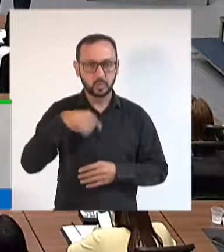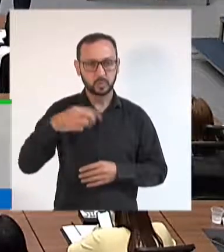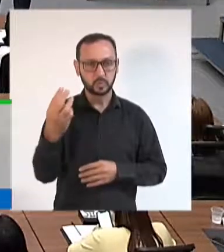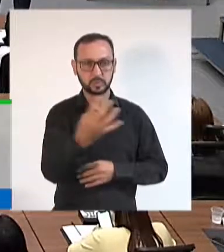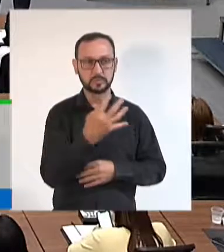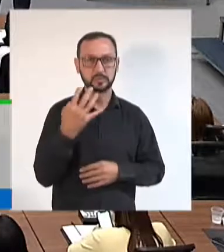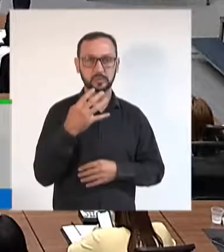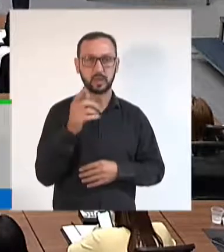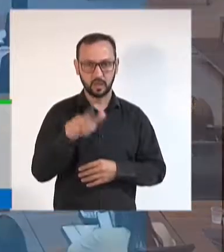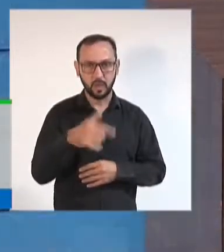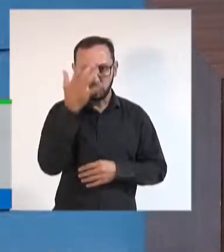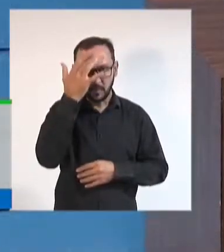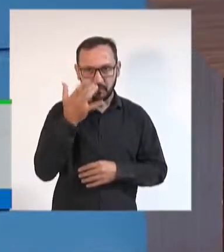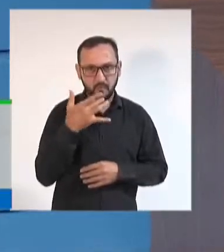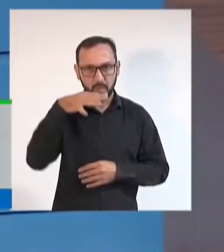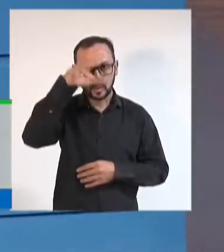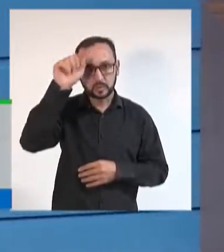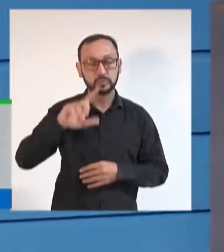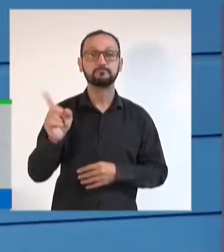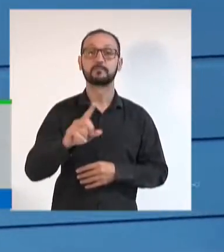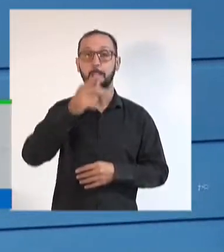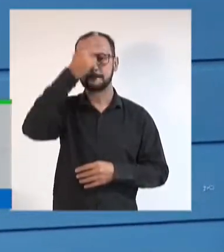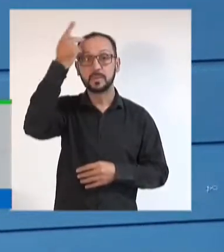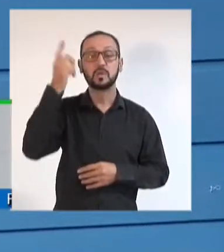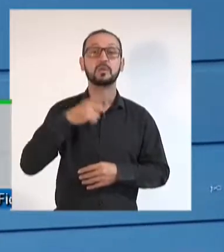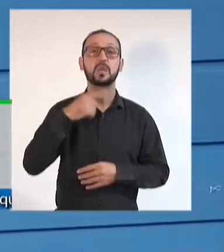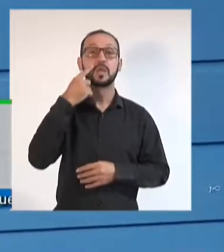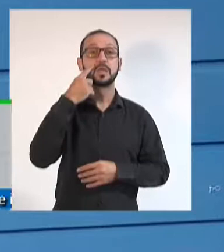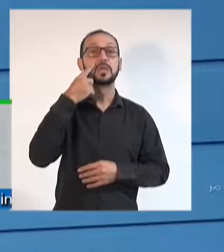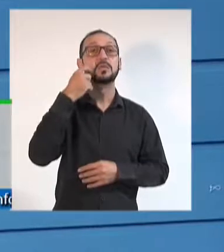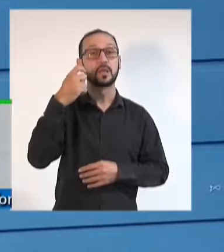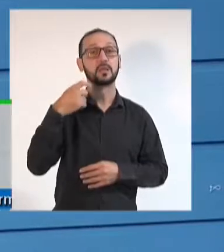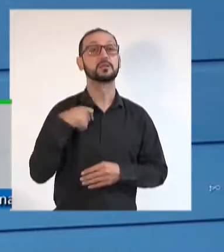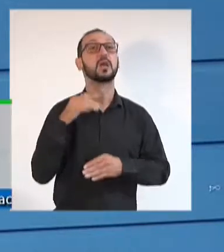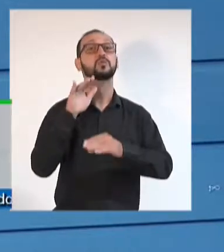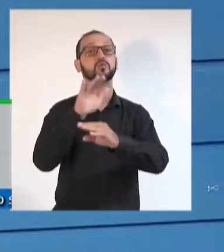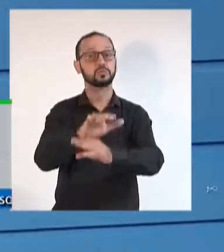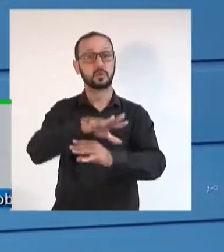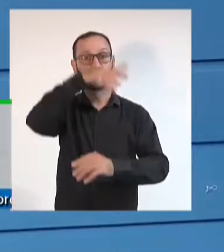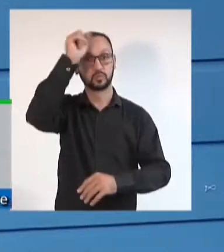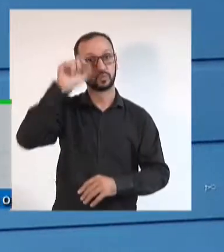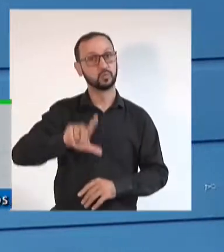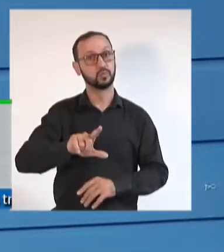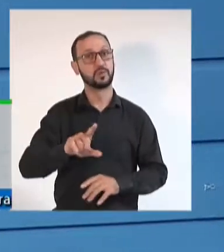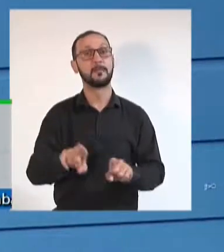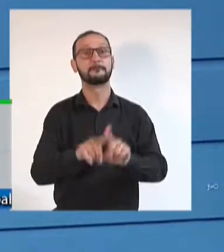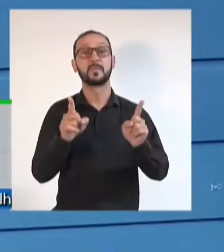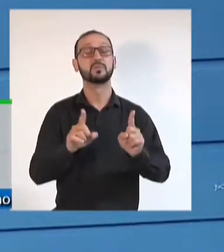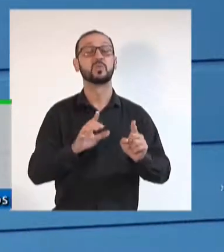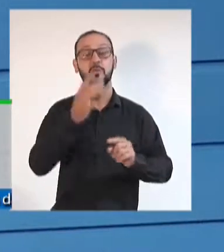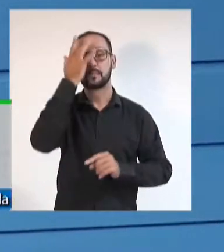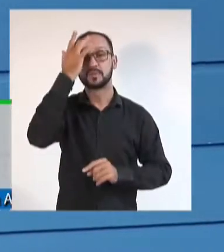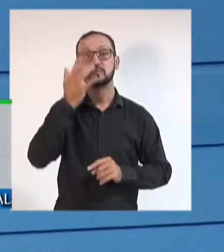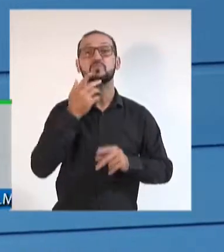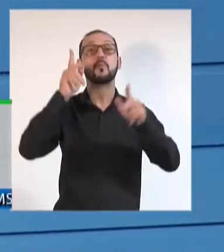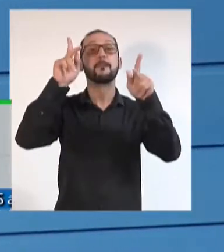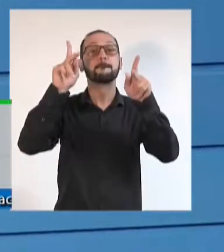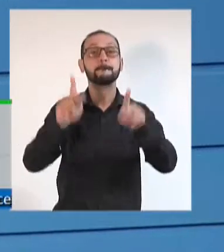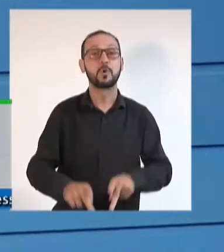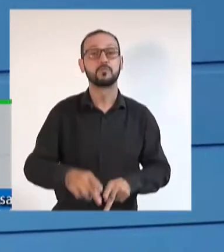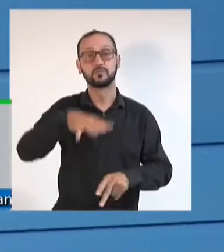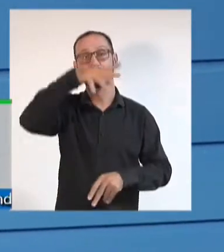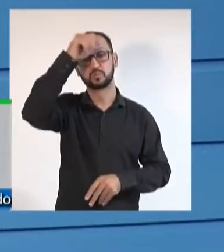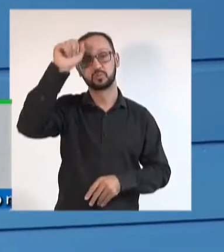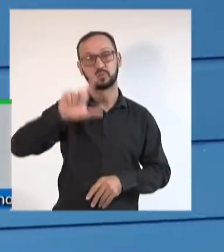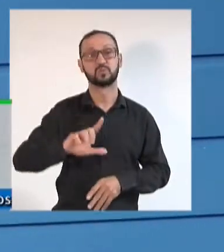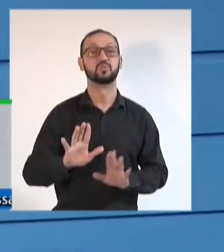Sul? Não, isso aqui são pessoas interessadas no bem-estar do Mato Grosso do Sul, mas não é o perfil da população do Mato